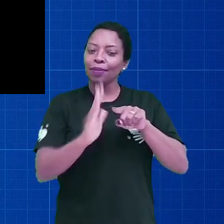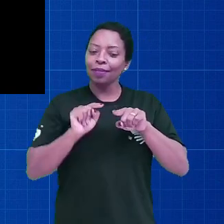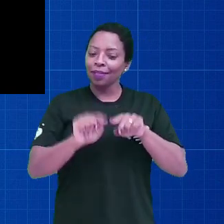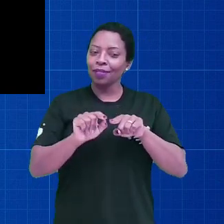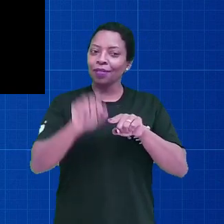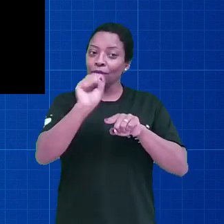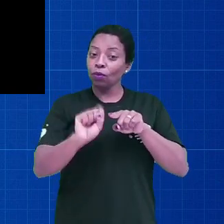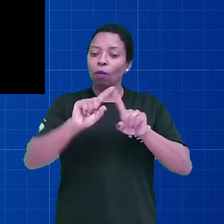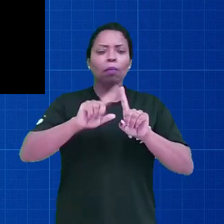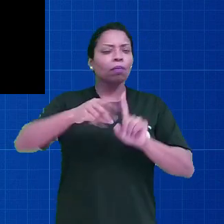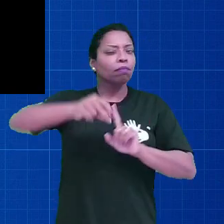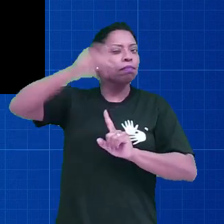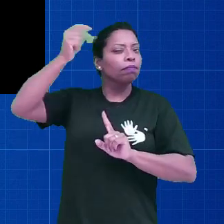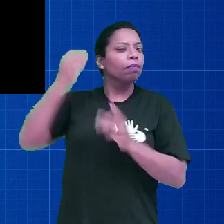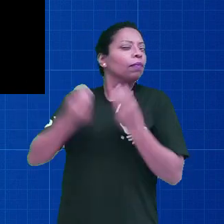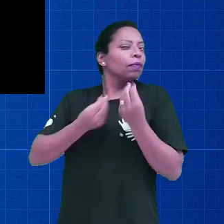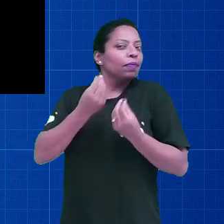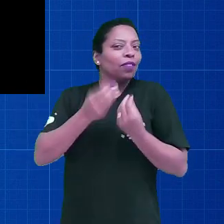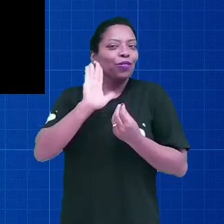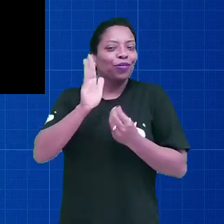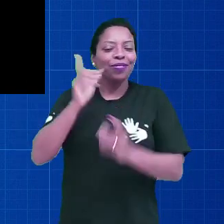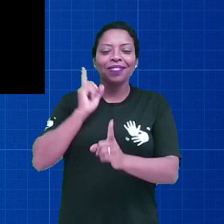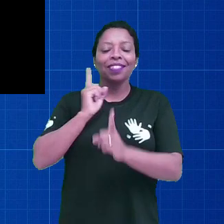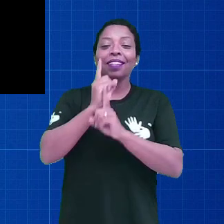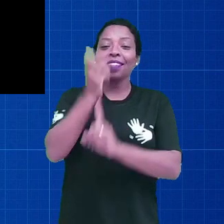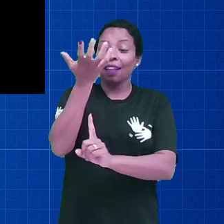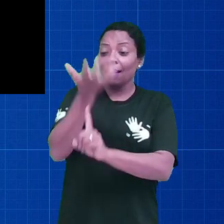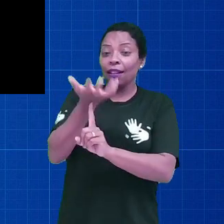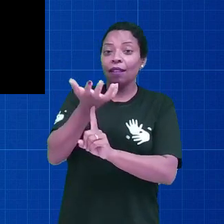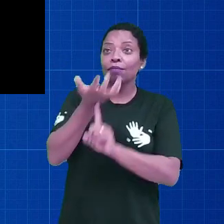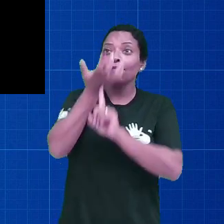Mas, antigamente, né, já foram encontrados